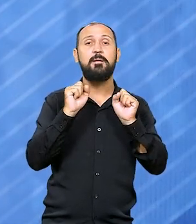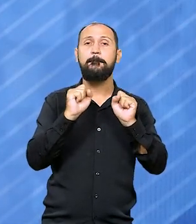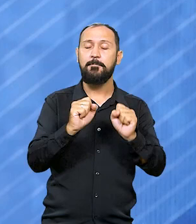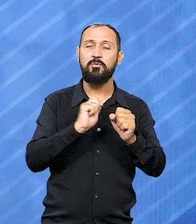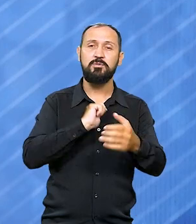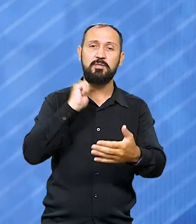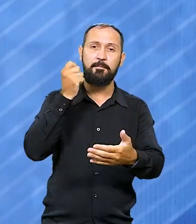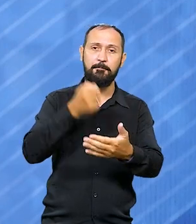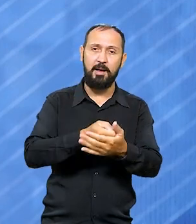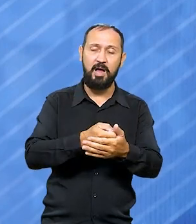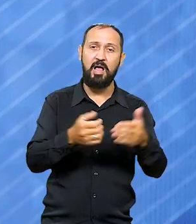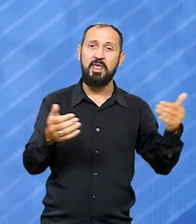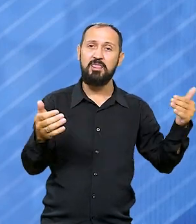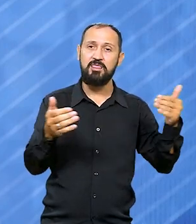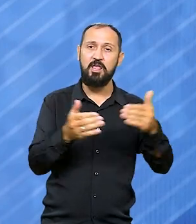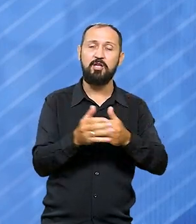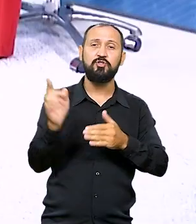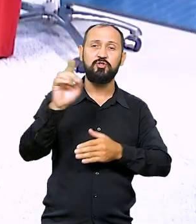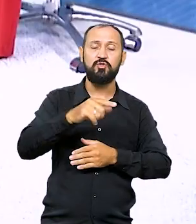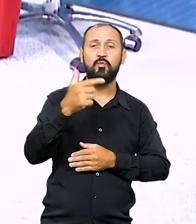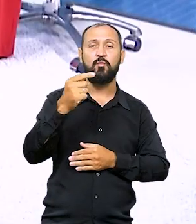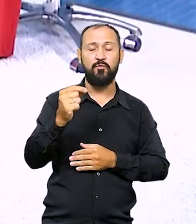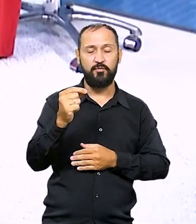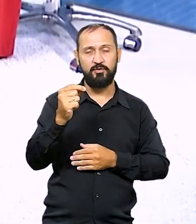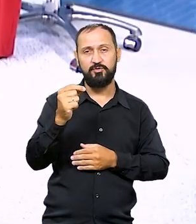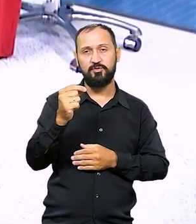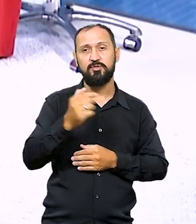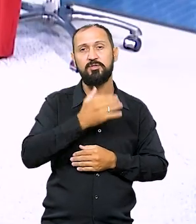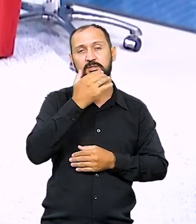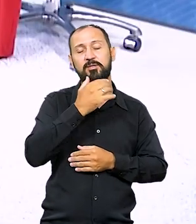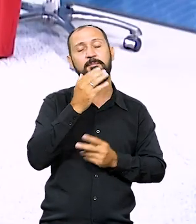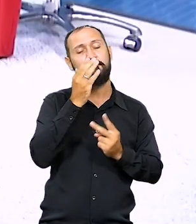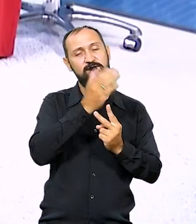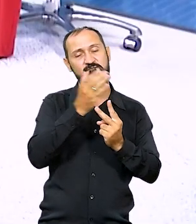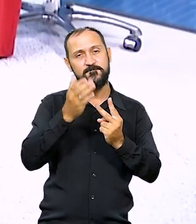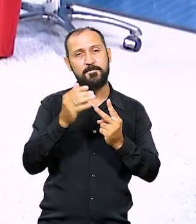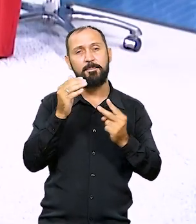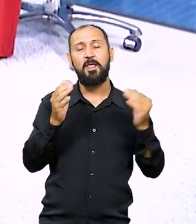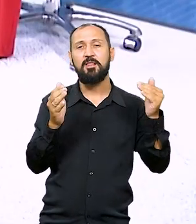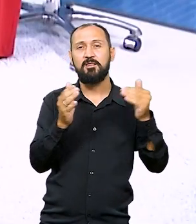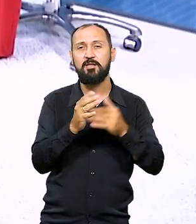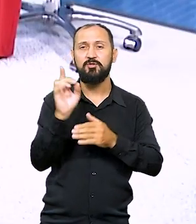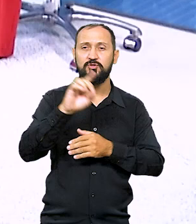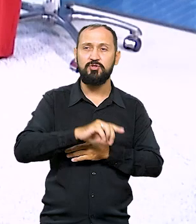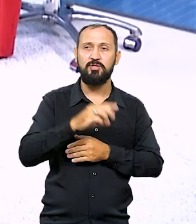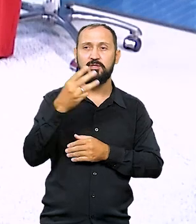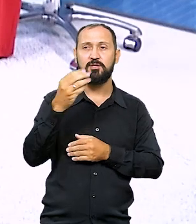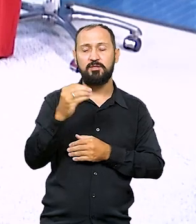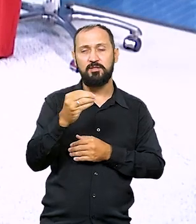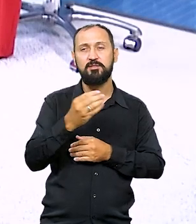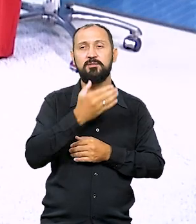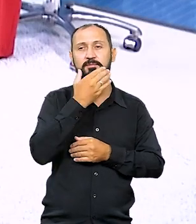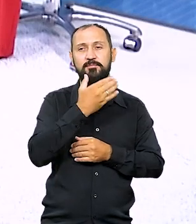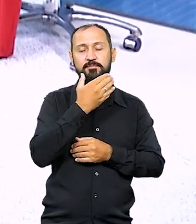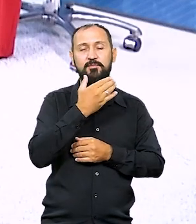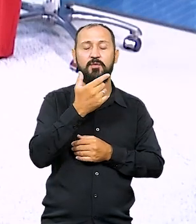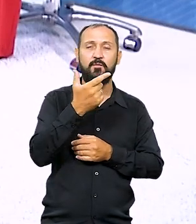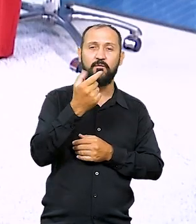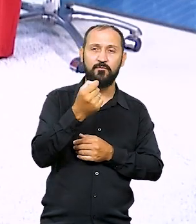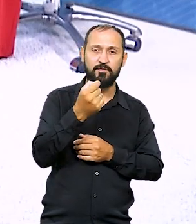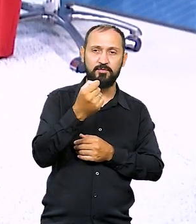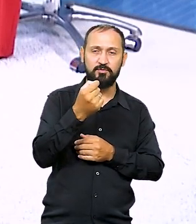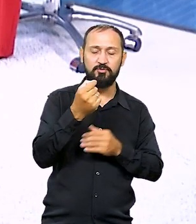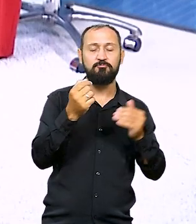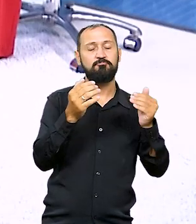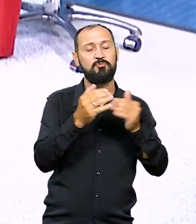parcelar, mas ele deve ser pago até dia 20 de dezembro o total dele. Quem parcela paga uma até o dia 30 de dezembro e